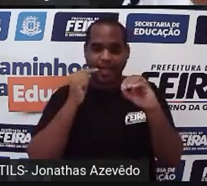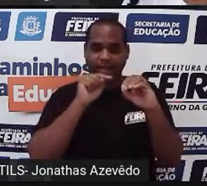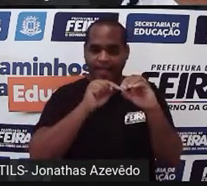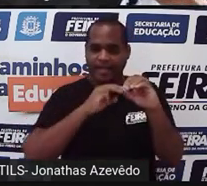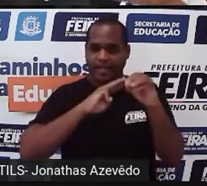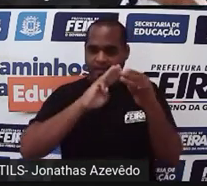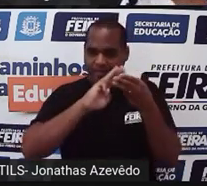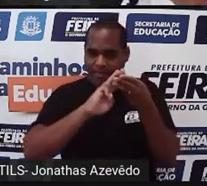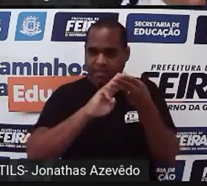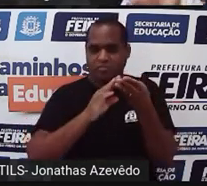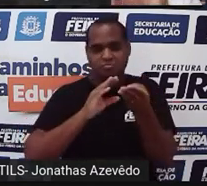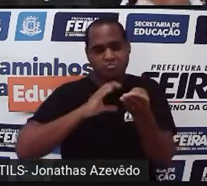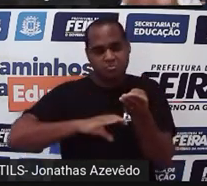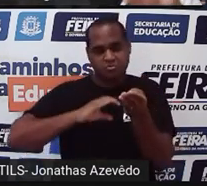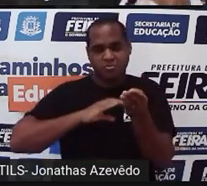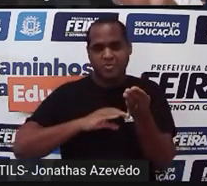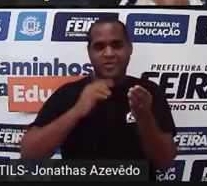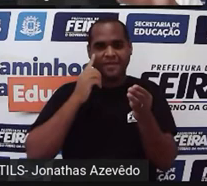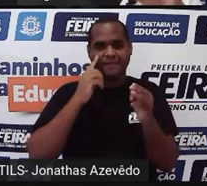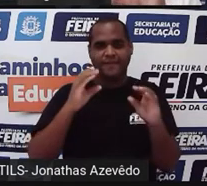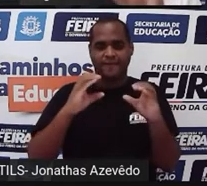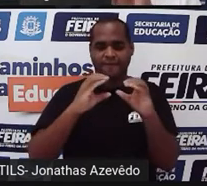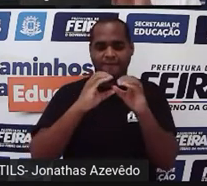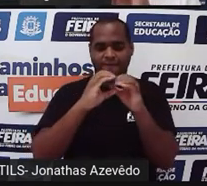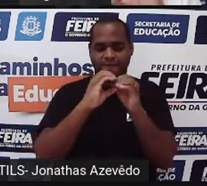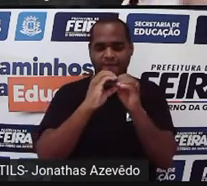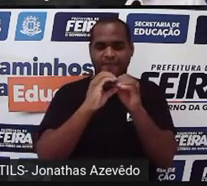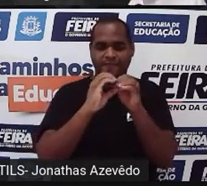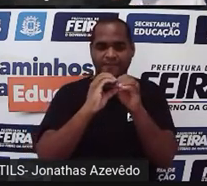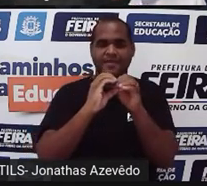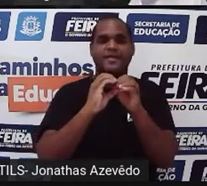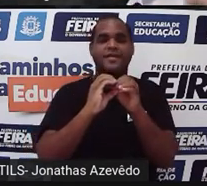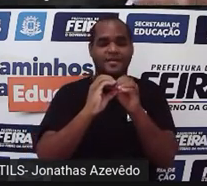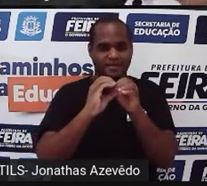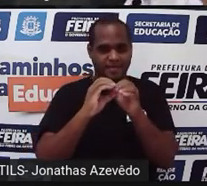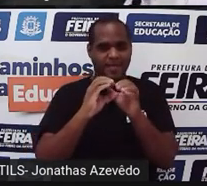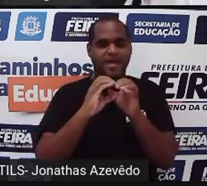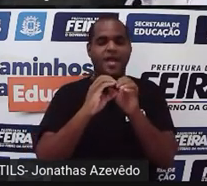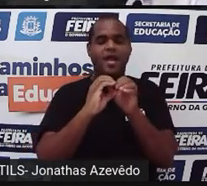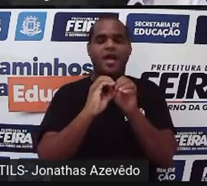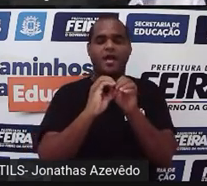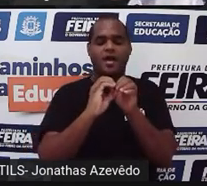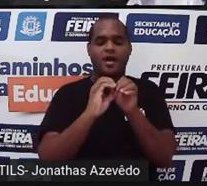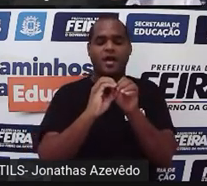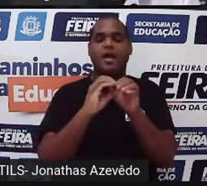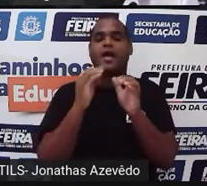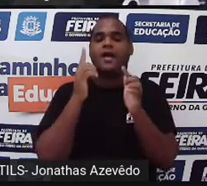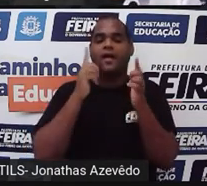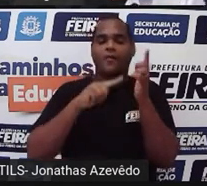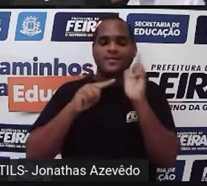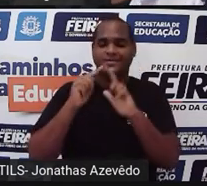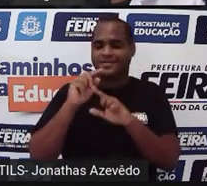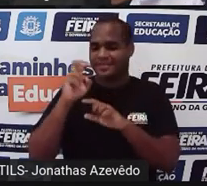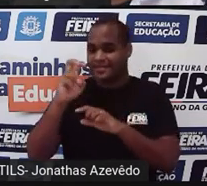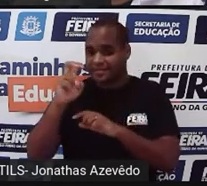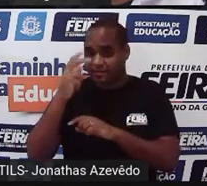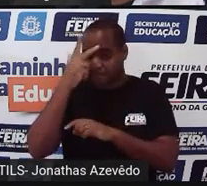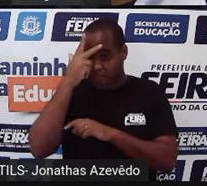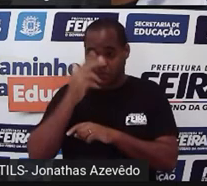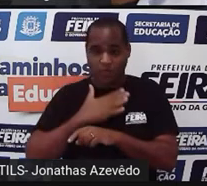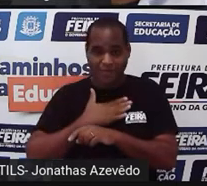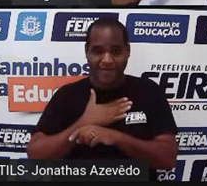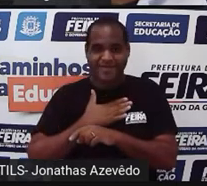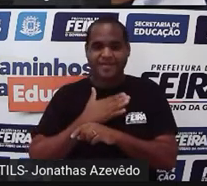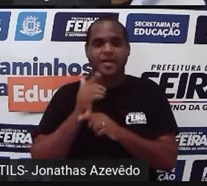com português e vou juntar elas de uma maneira onde eu consiga colocar essas cinco pessoas que gostam das